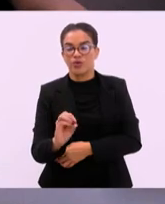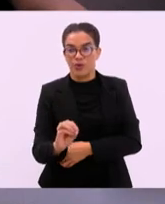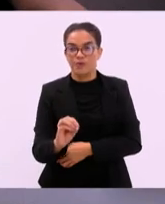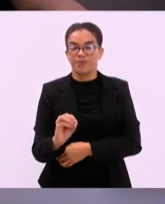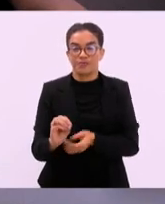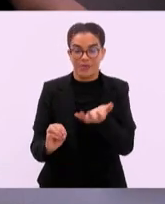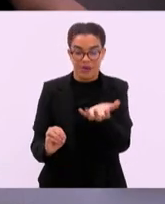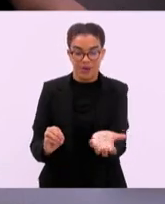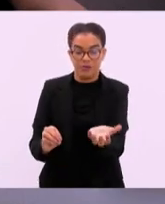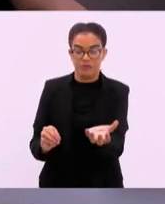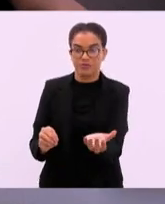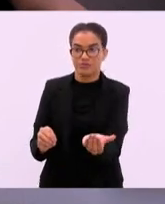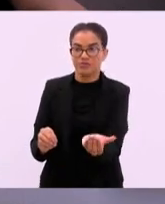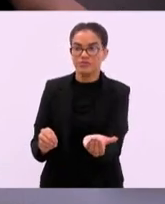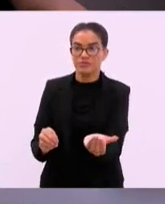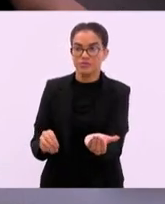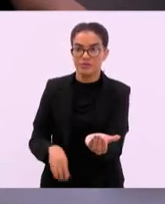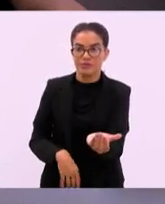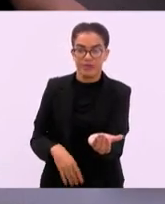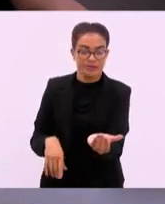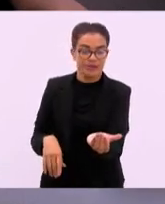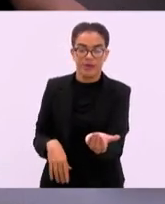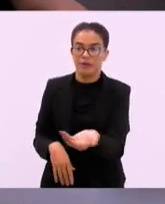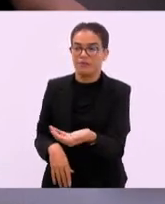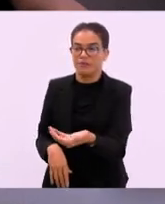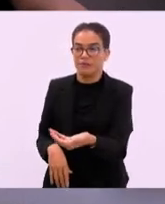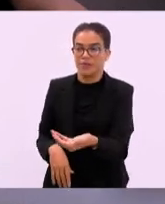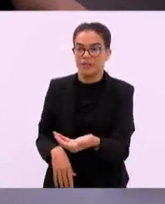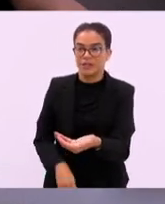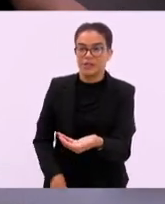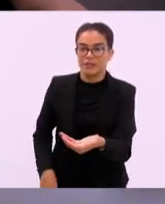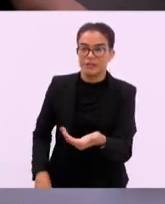as caçambas poderão ter